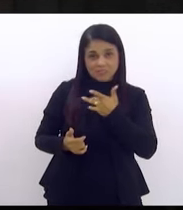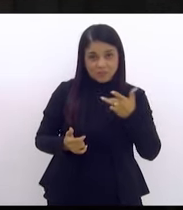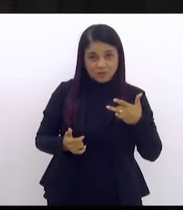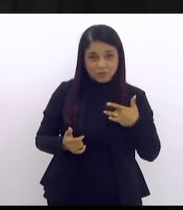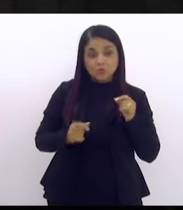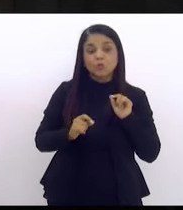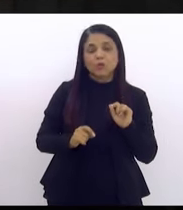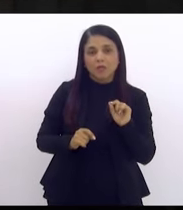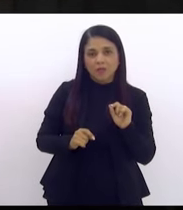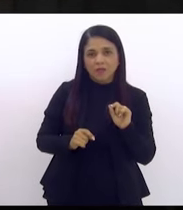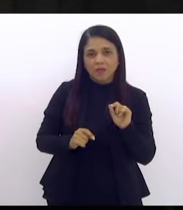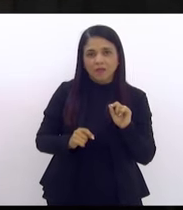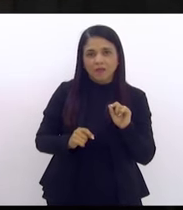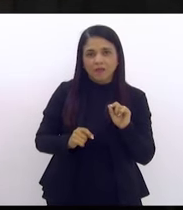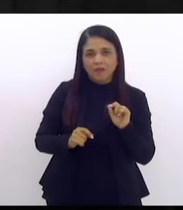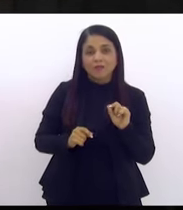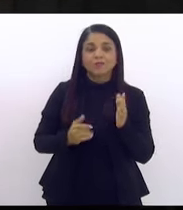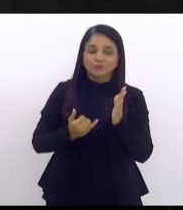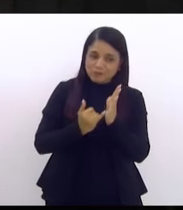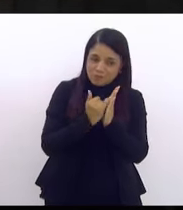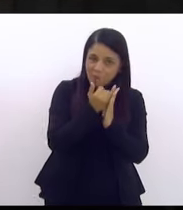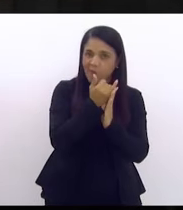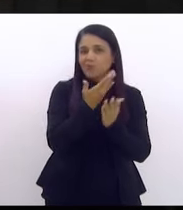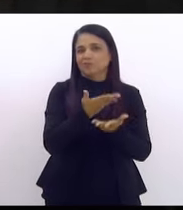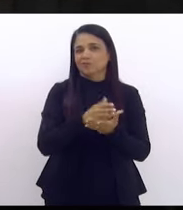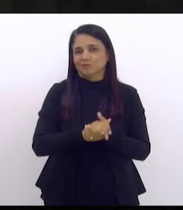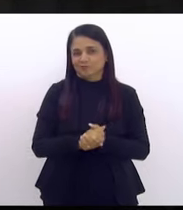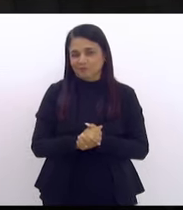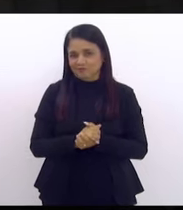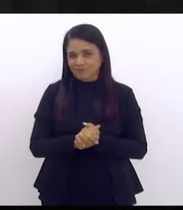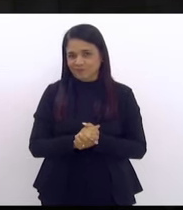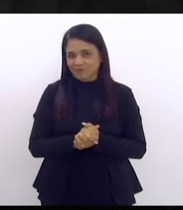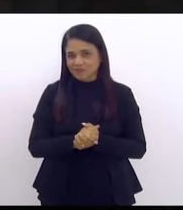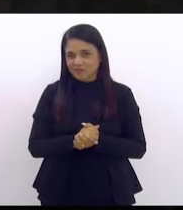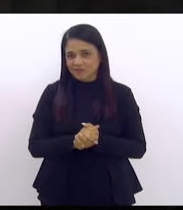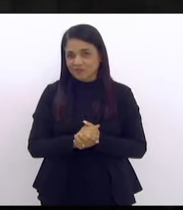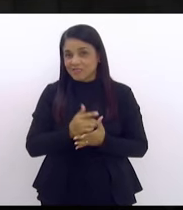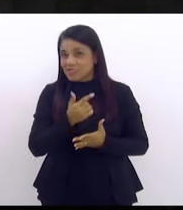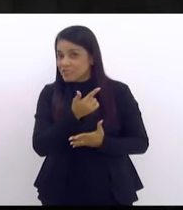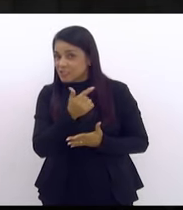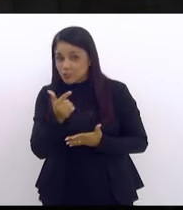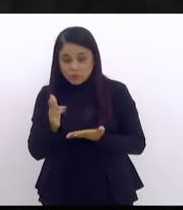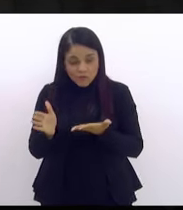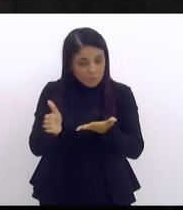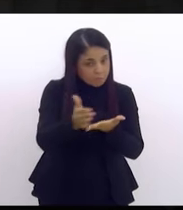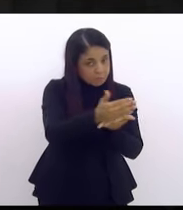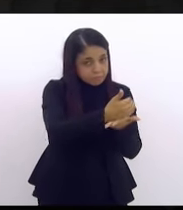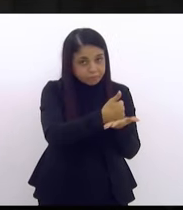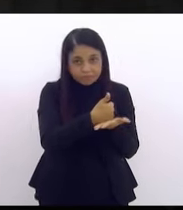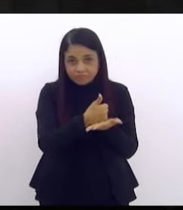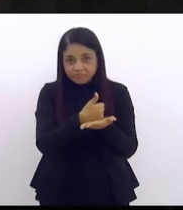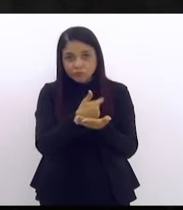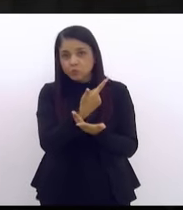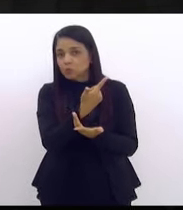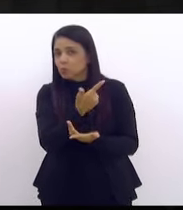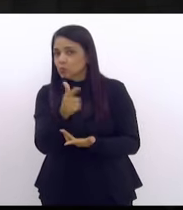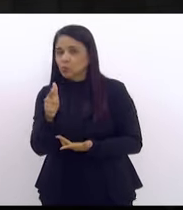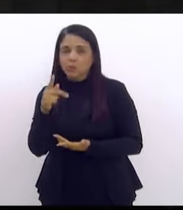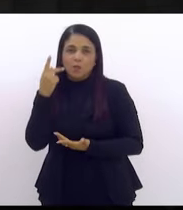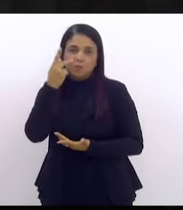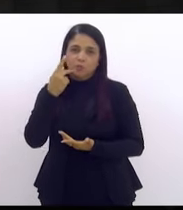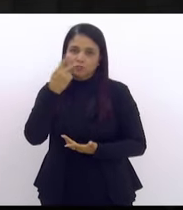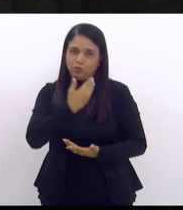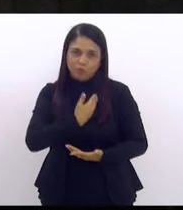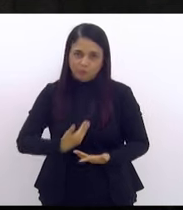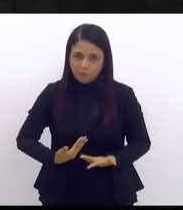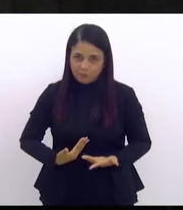quê? 12% dos impostos. Se a gente não, não tiver arrecadação, não tem política pública. E